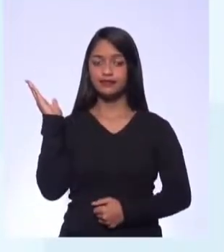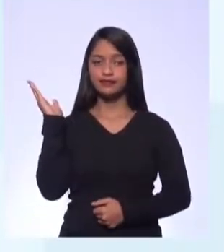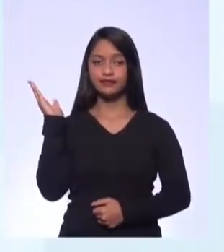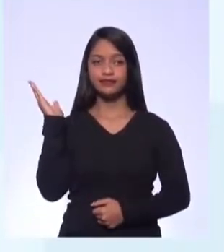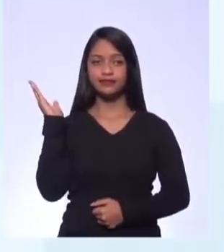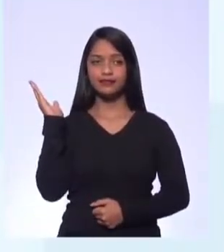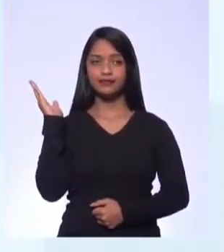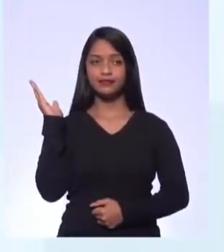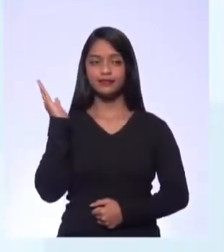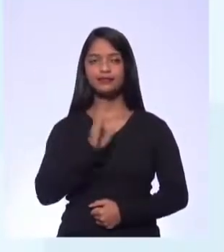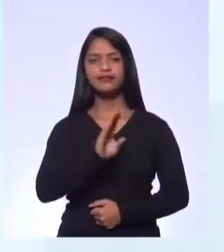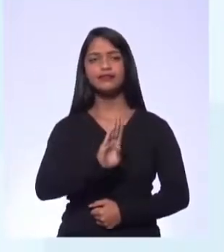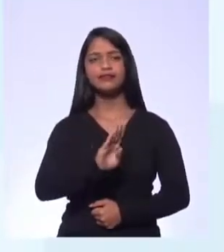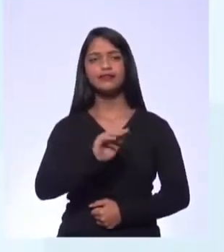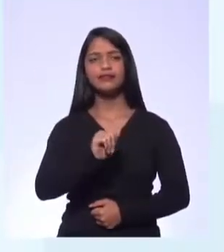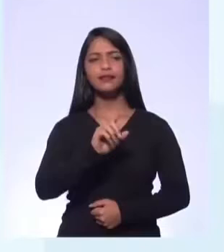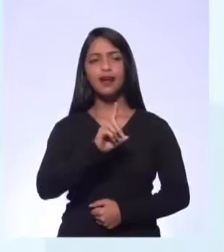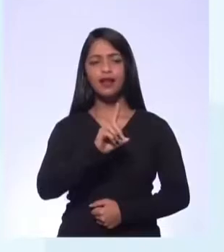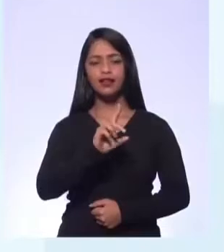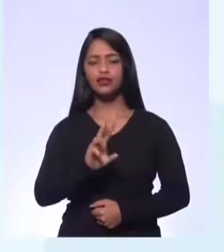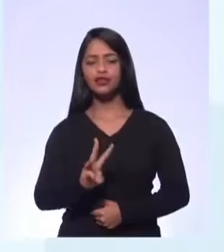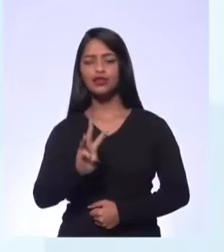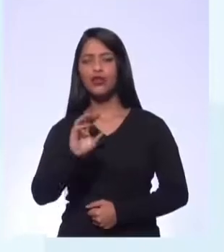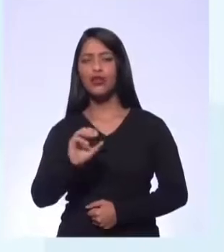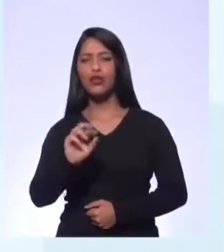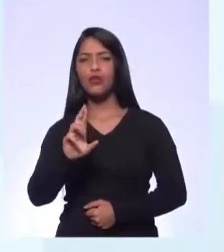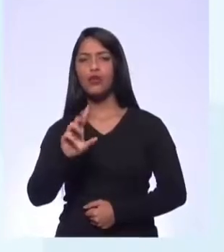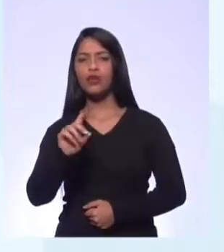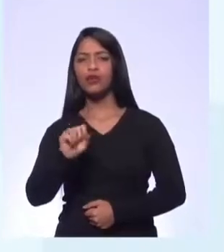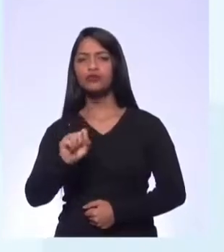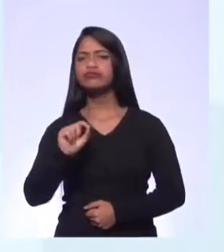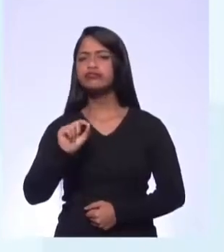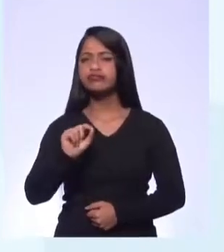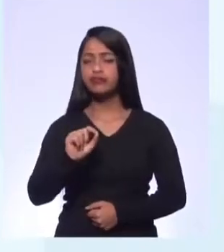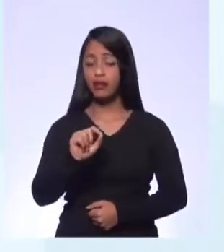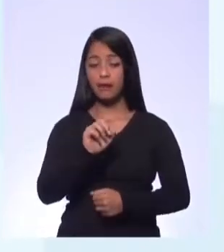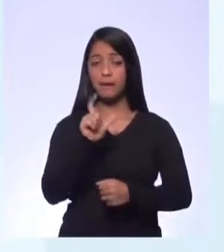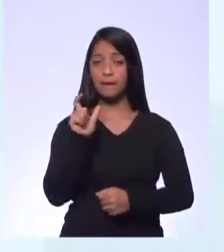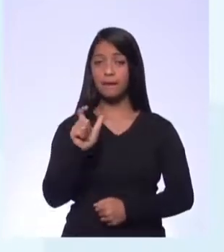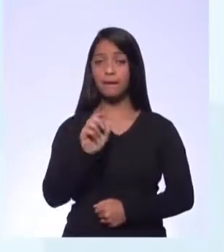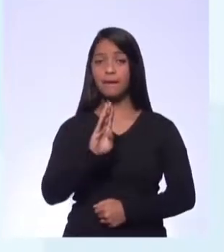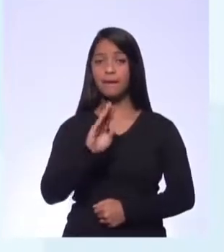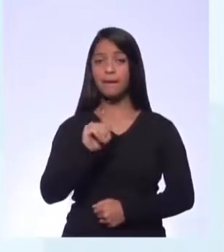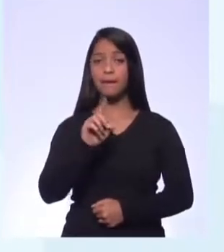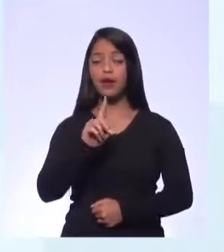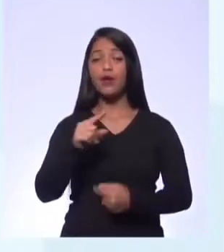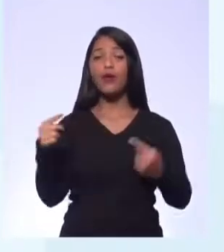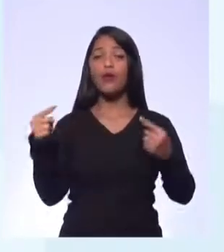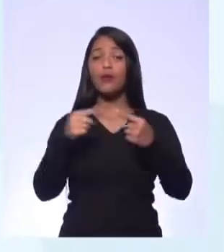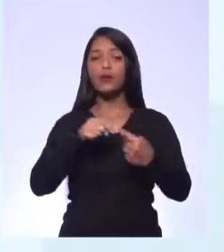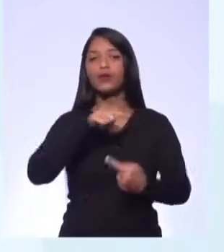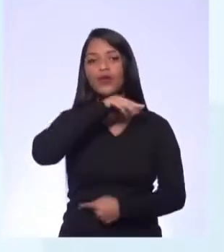é bad words? Bad é uma coisa ruim, né? Não é uma coisa legal. E shout?